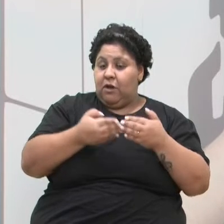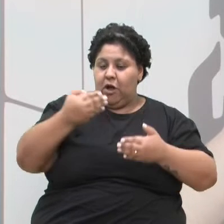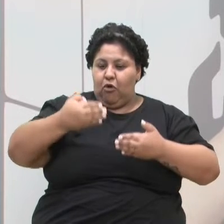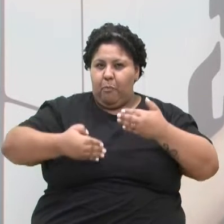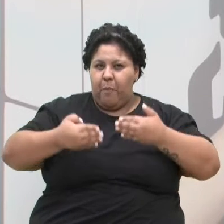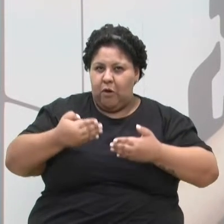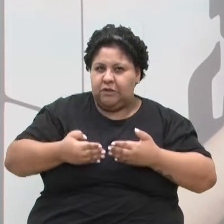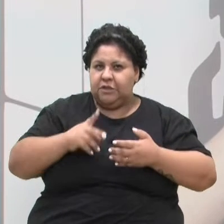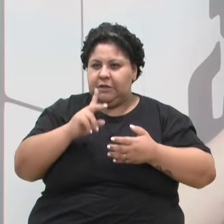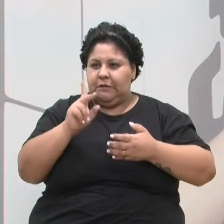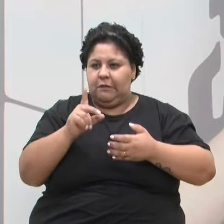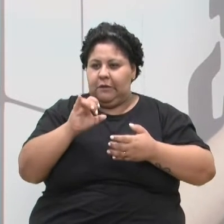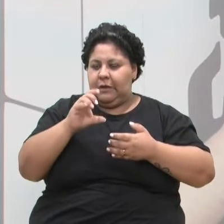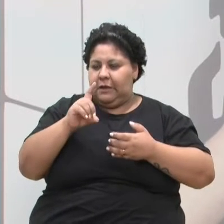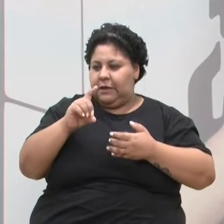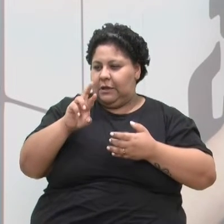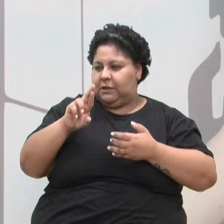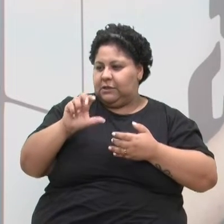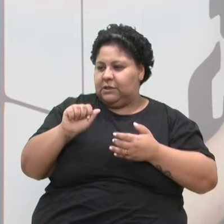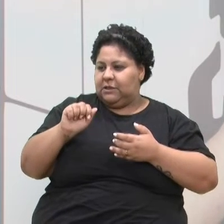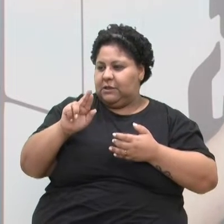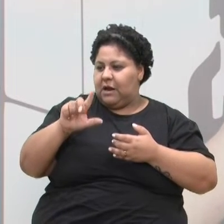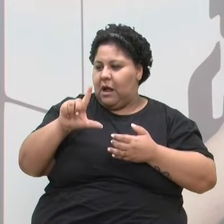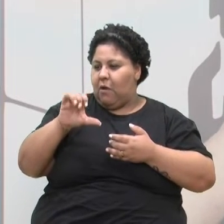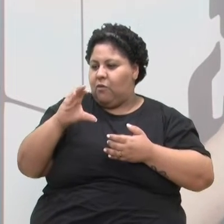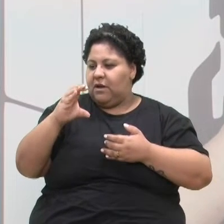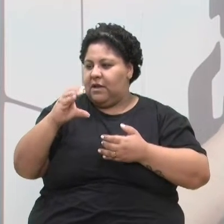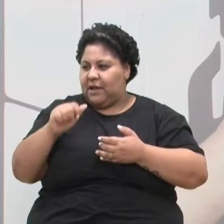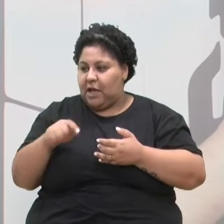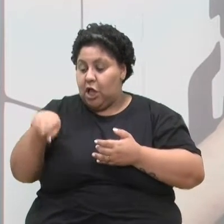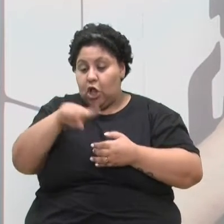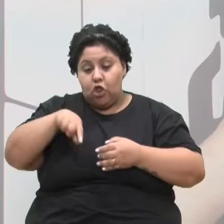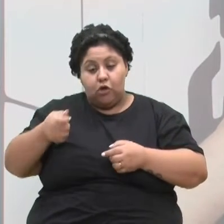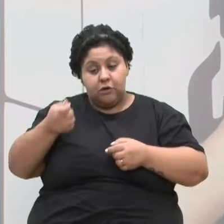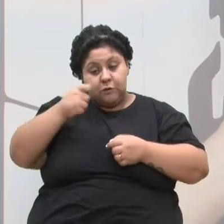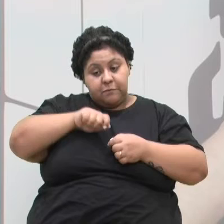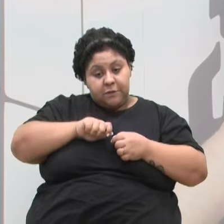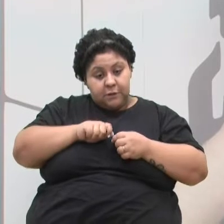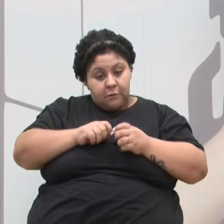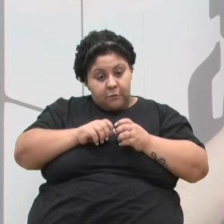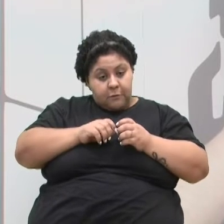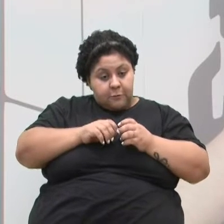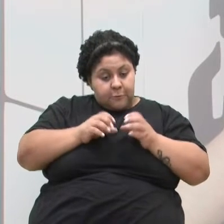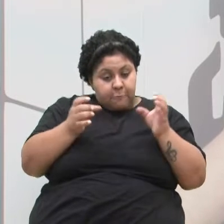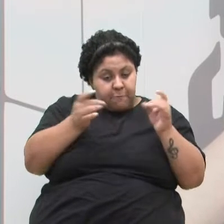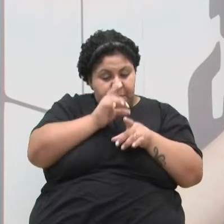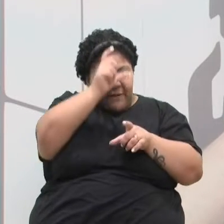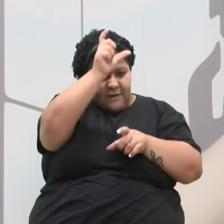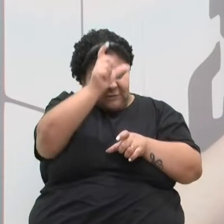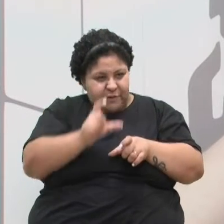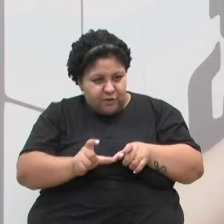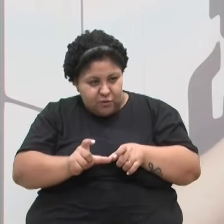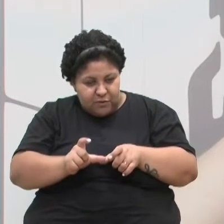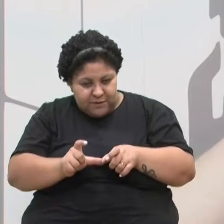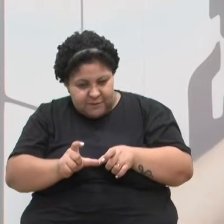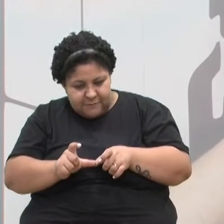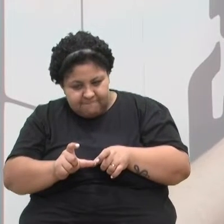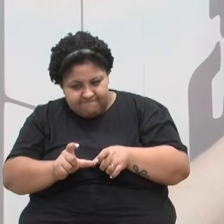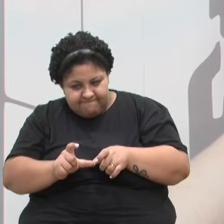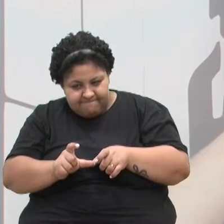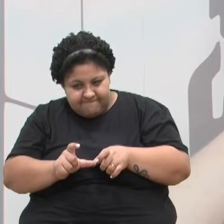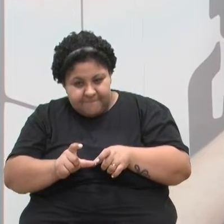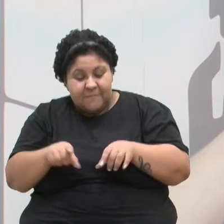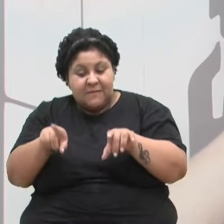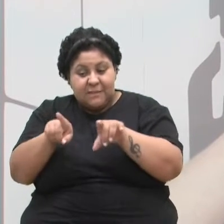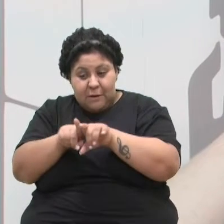tecnologia. E a gente precisa, como setor público, começar a preparar essas pessoas, porque Caxias atrai imigrantes, mas eles